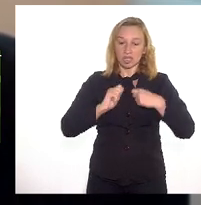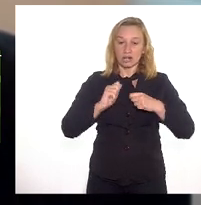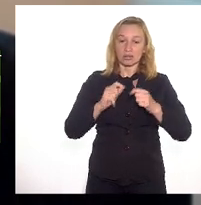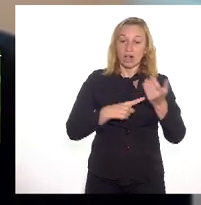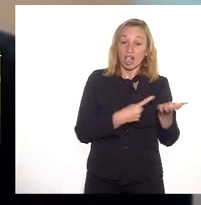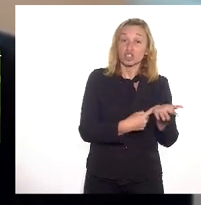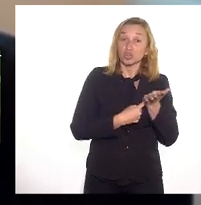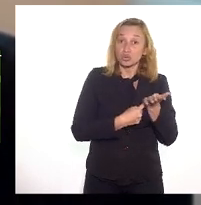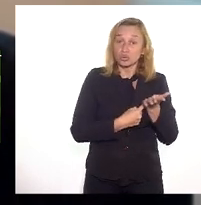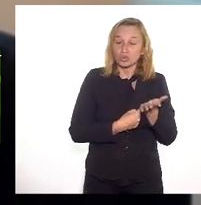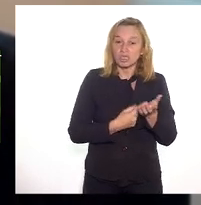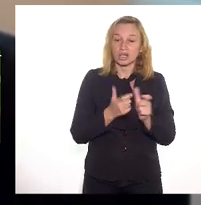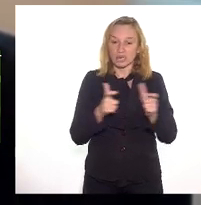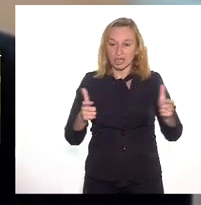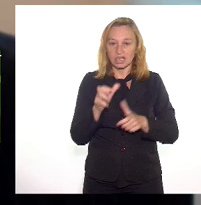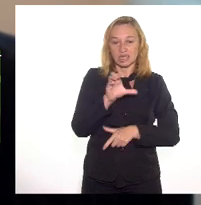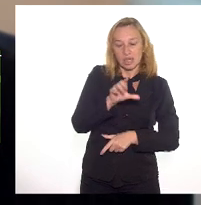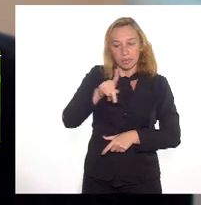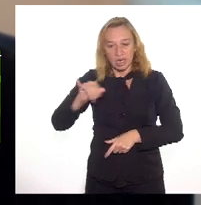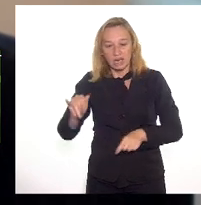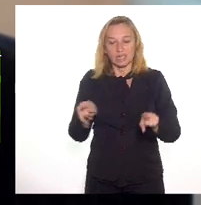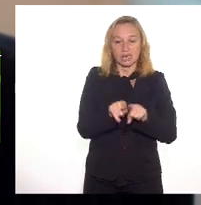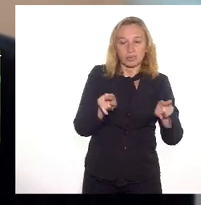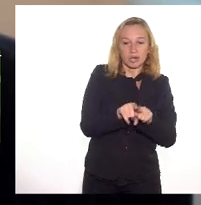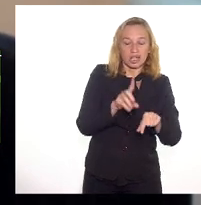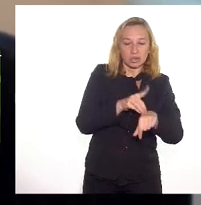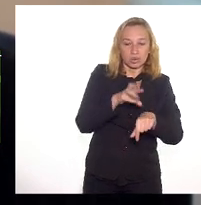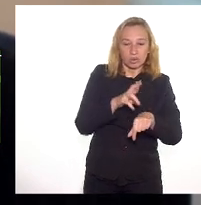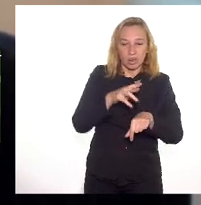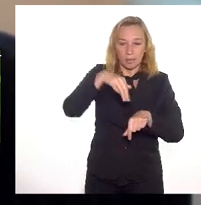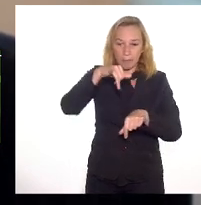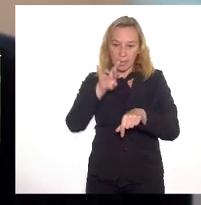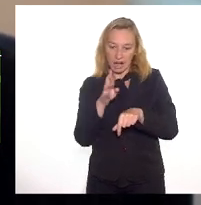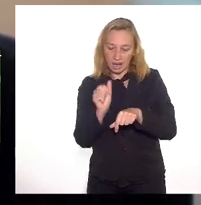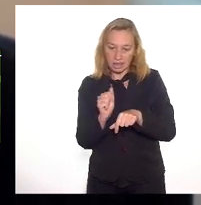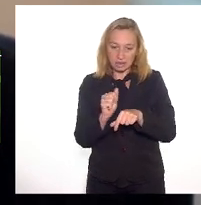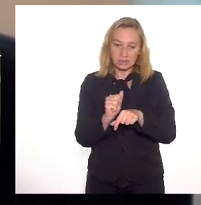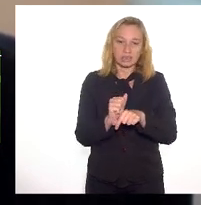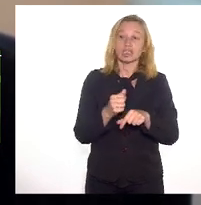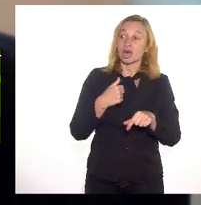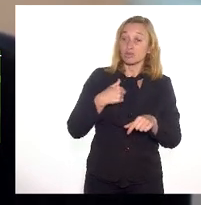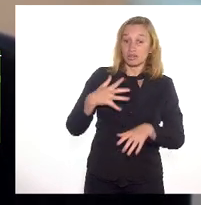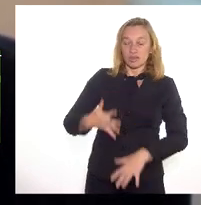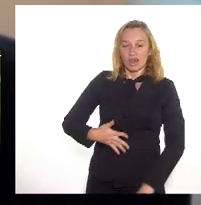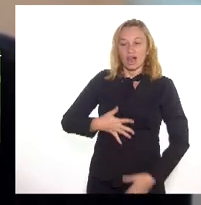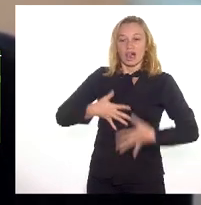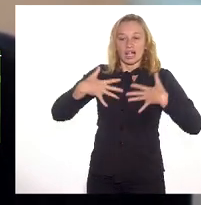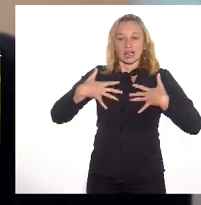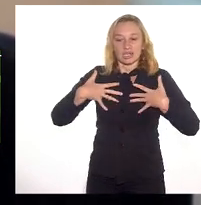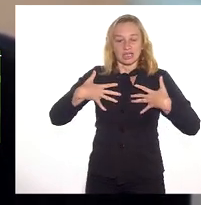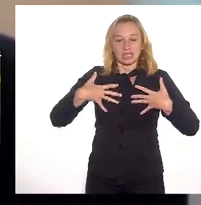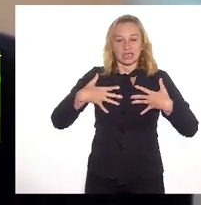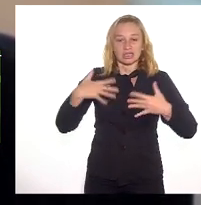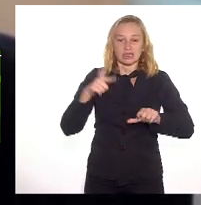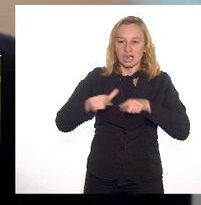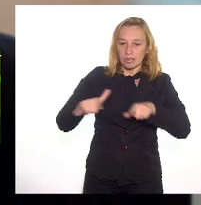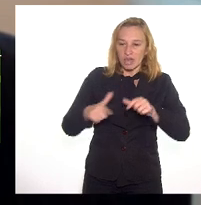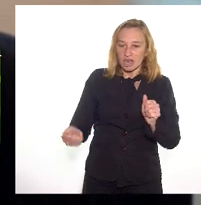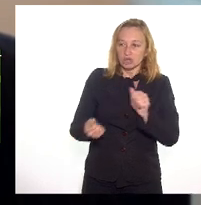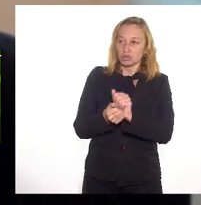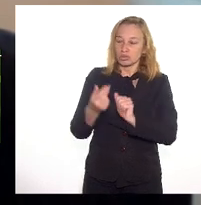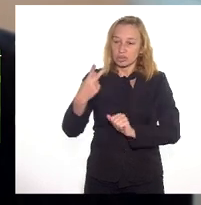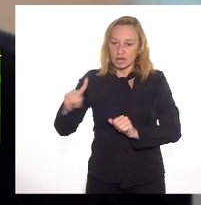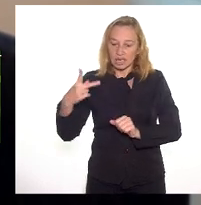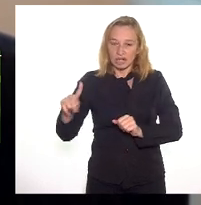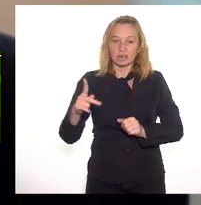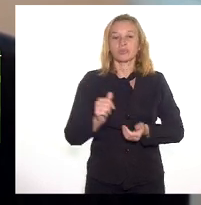grande à CPI, assim como a doutora Magda Chambriard, com quem eu tive o prazer de trabalhar na Agência Nacional do